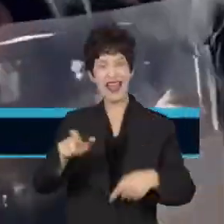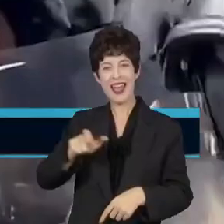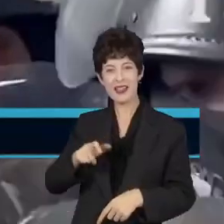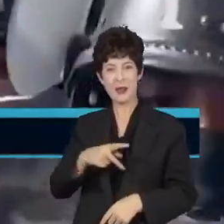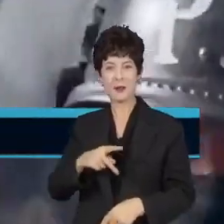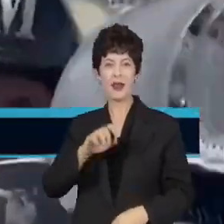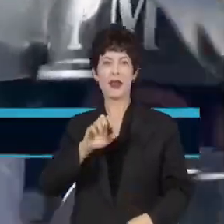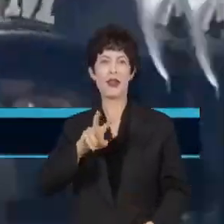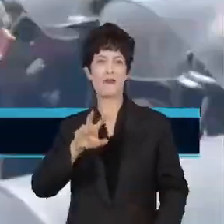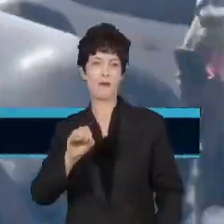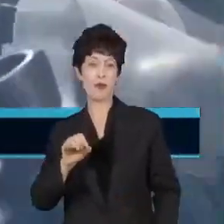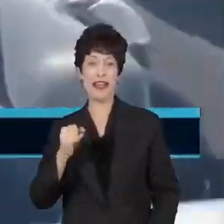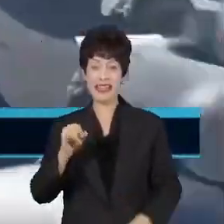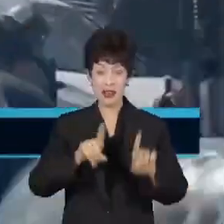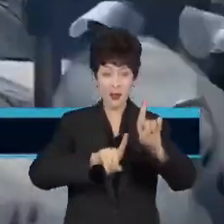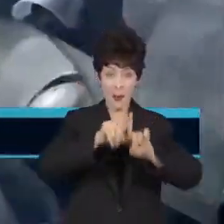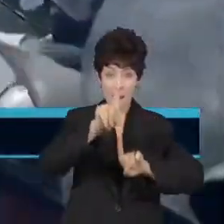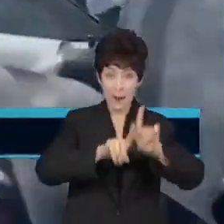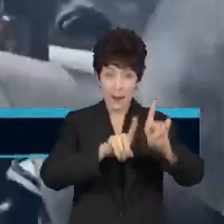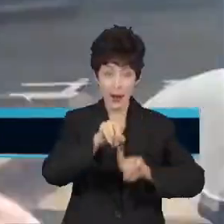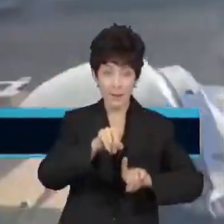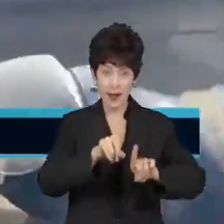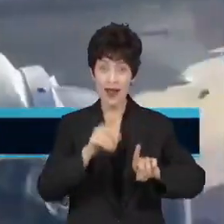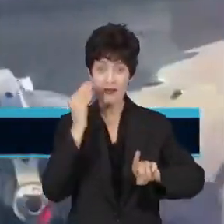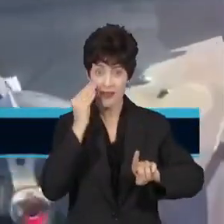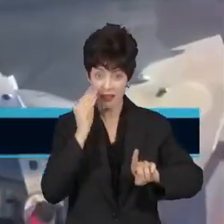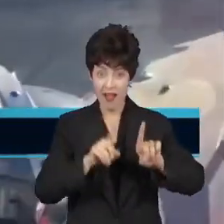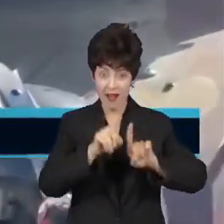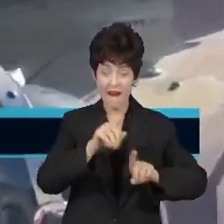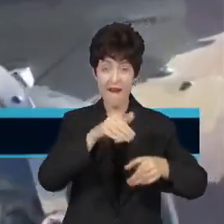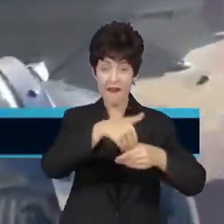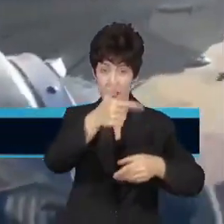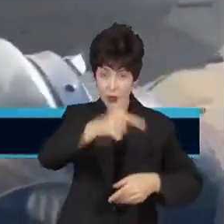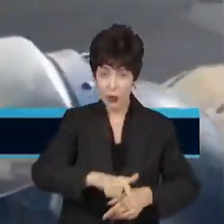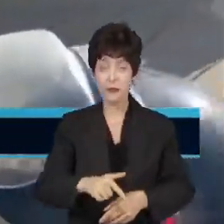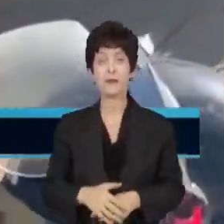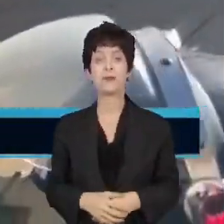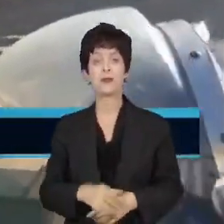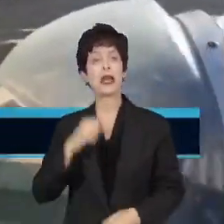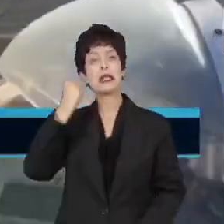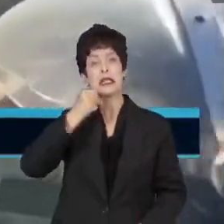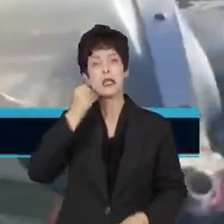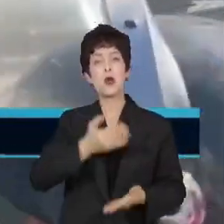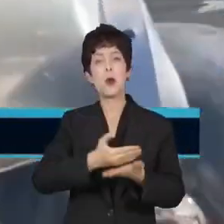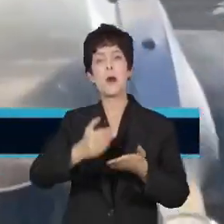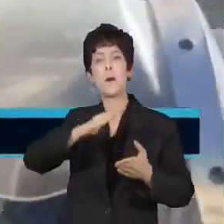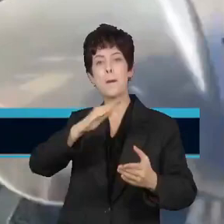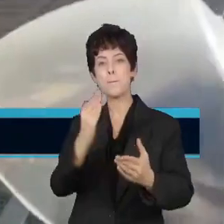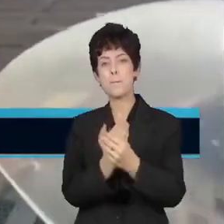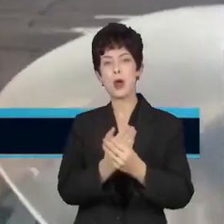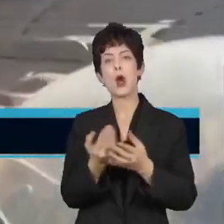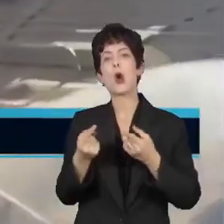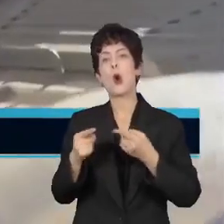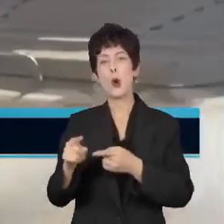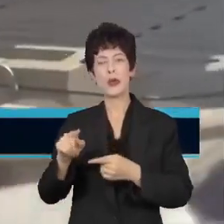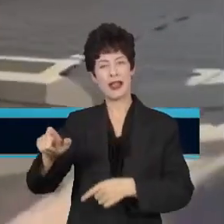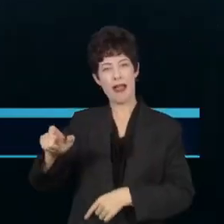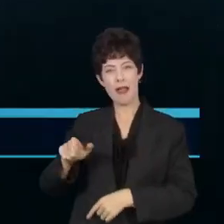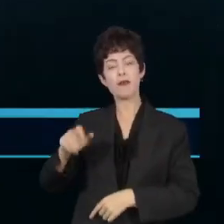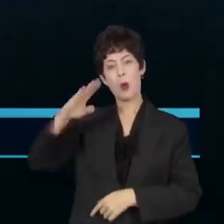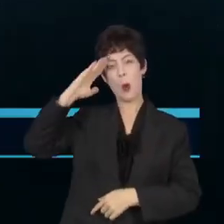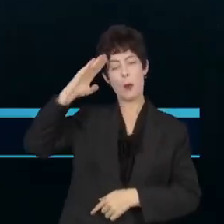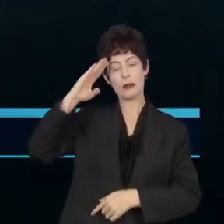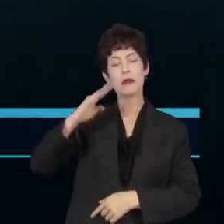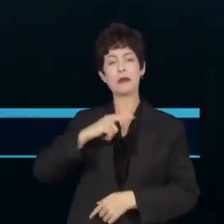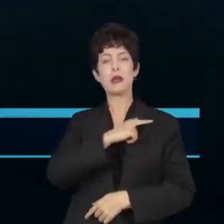Morales caso ele concorresse às eleições no país. Senadores anunciaram um processo judicial contra o ex-comandante do Exército,